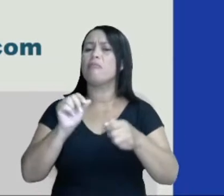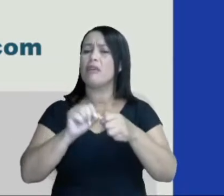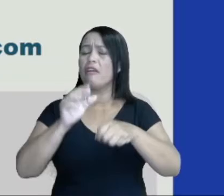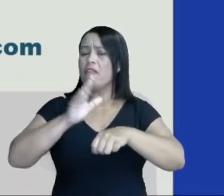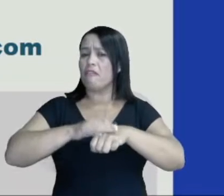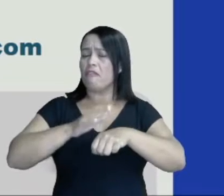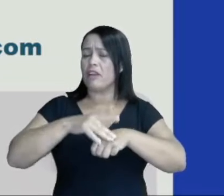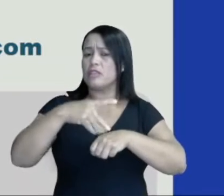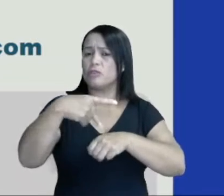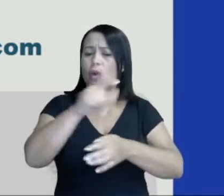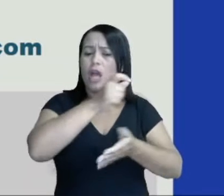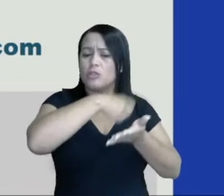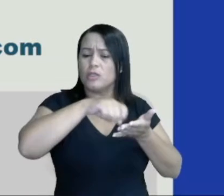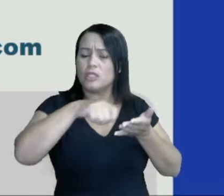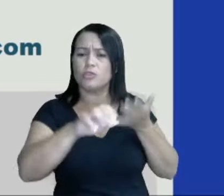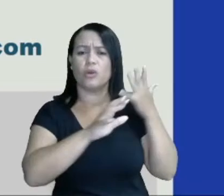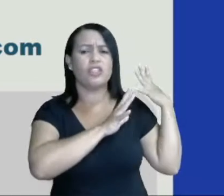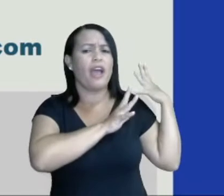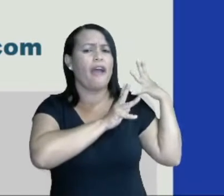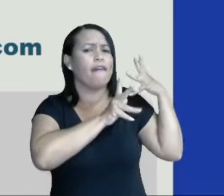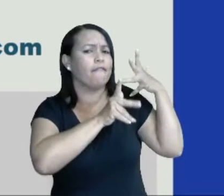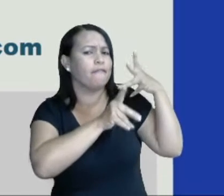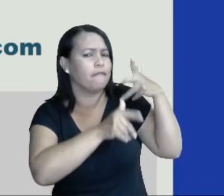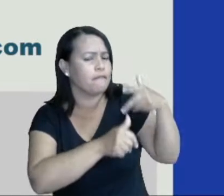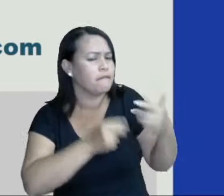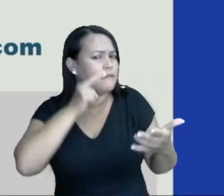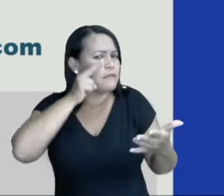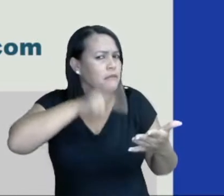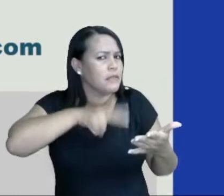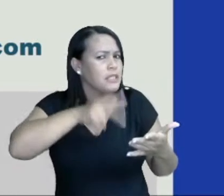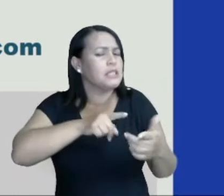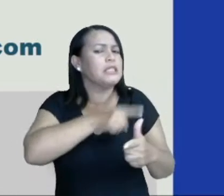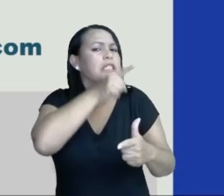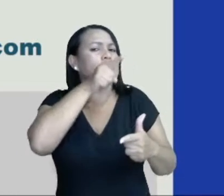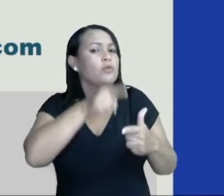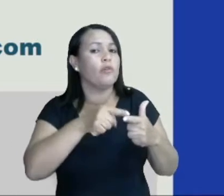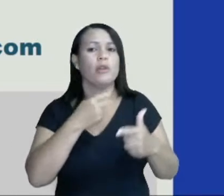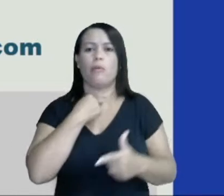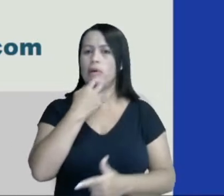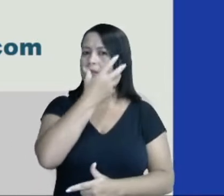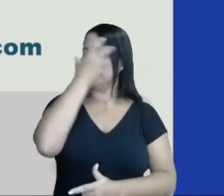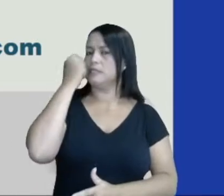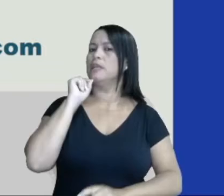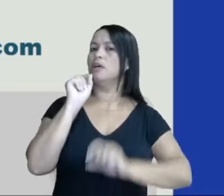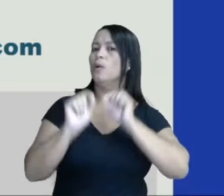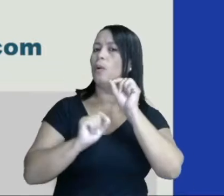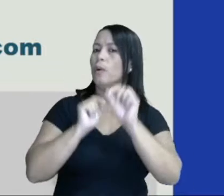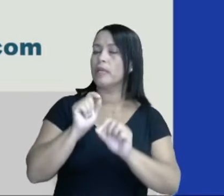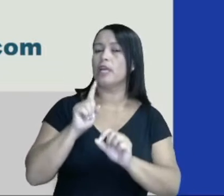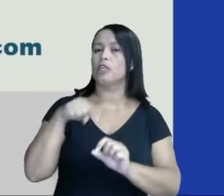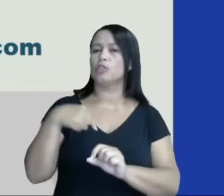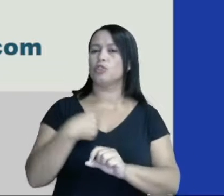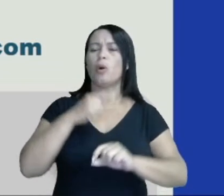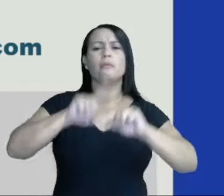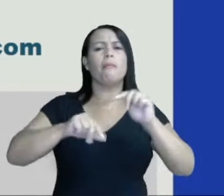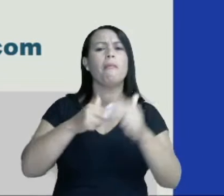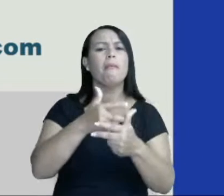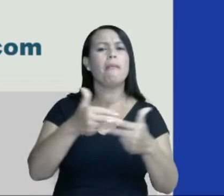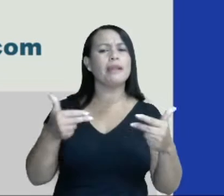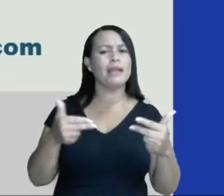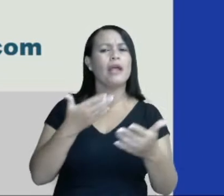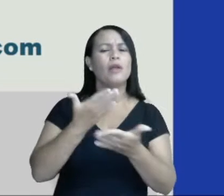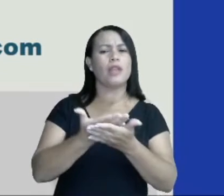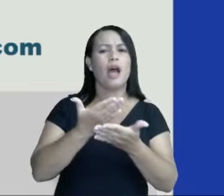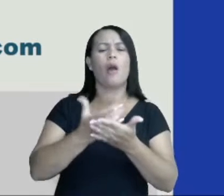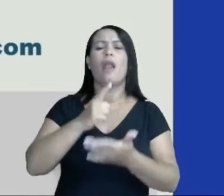suas anotações, revisem os assuntos e não esquece que todo o nosso material da aula